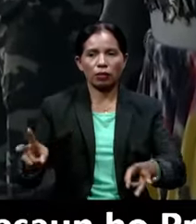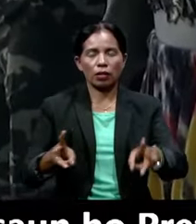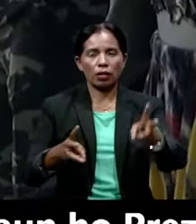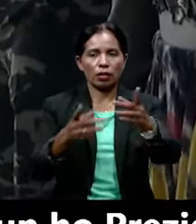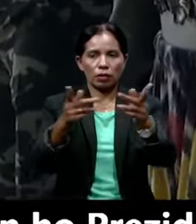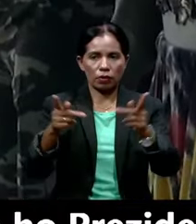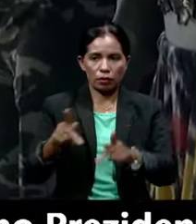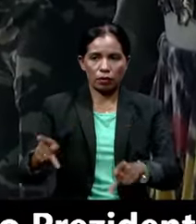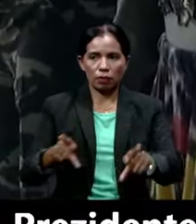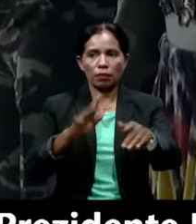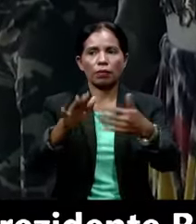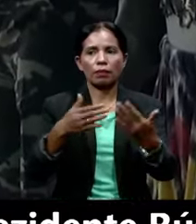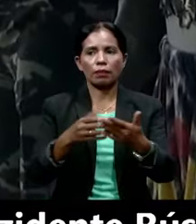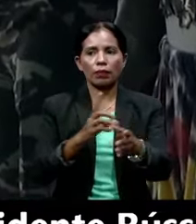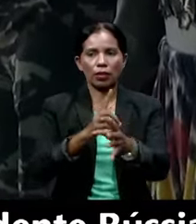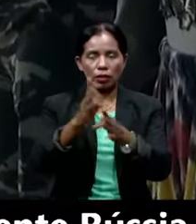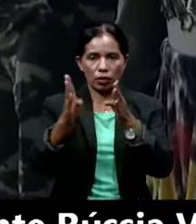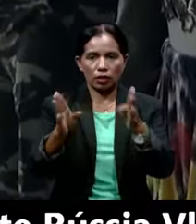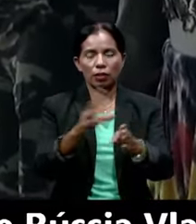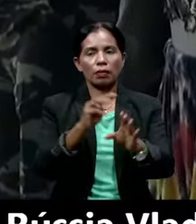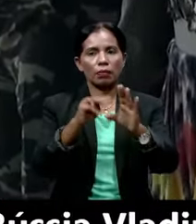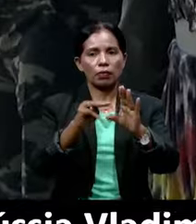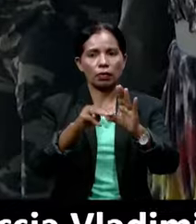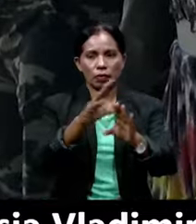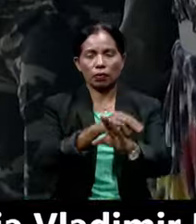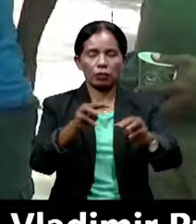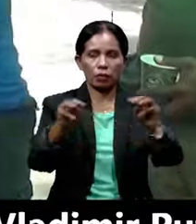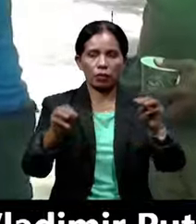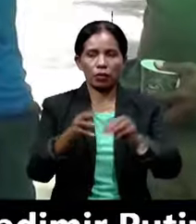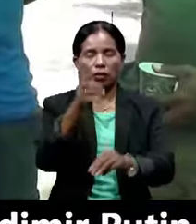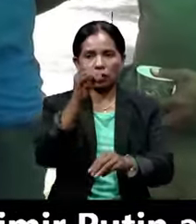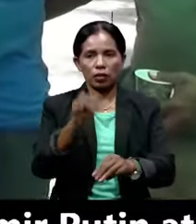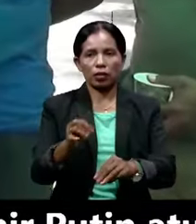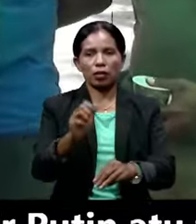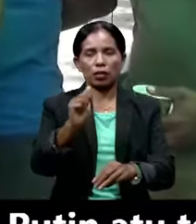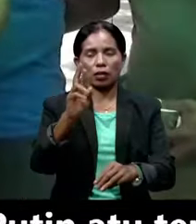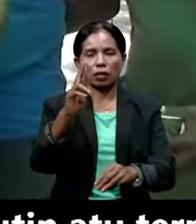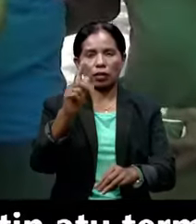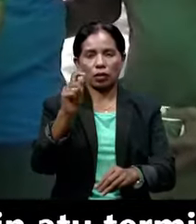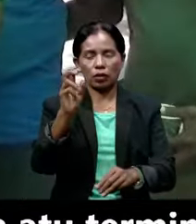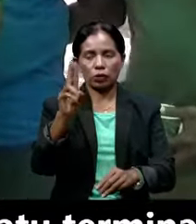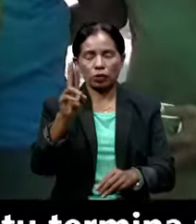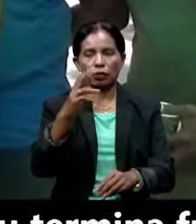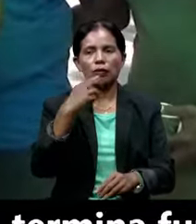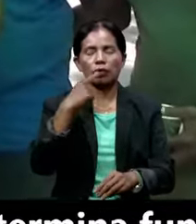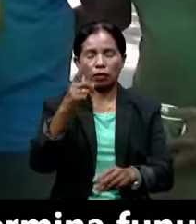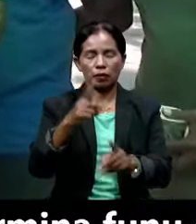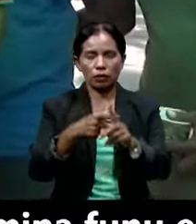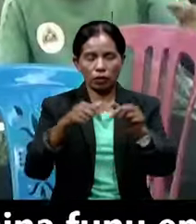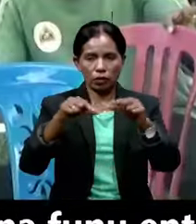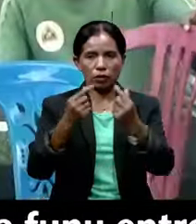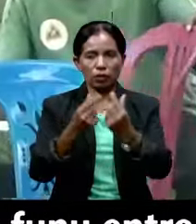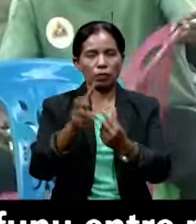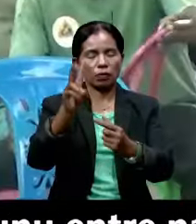espaço público sira. Diretor de gestão guarda mercado no Turismo Munisipiu Dili, Arthur Henrique Hateten, e a Fula na Equipa Rua,